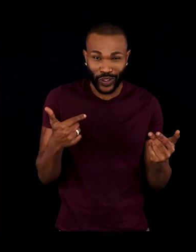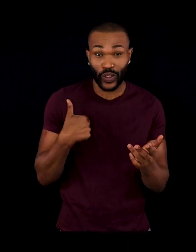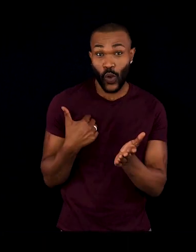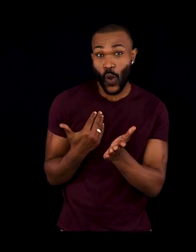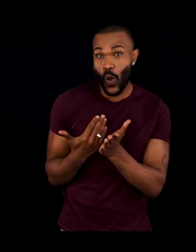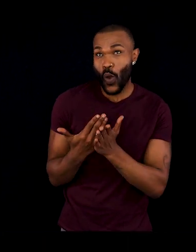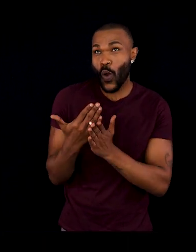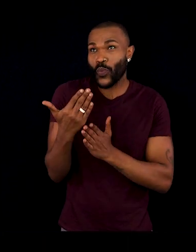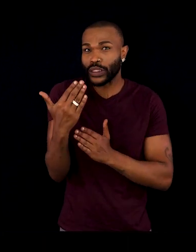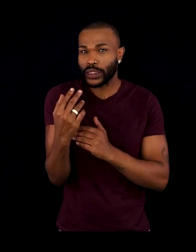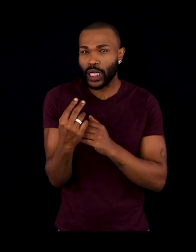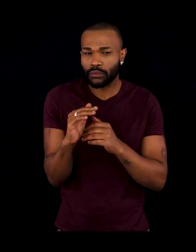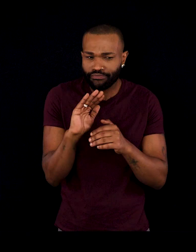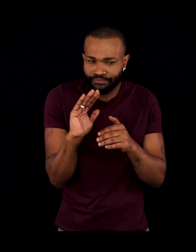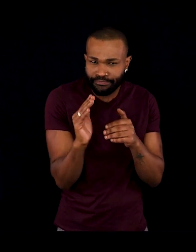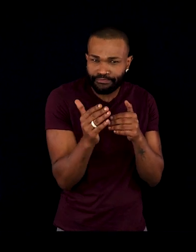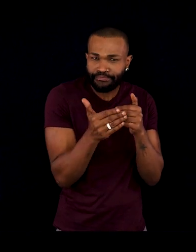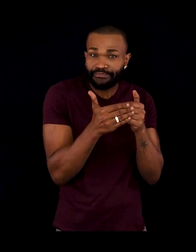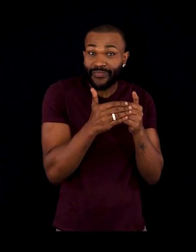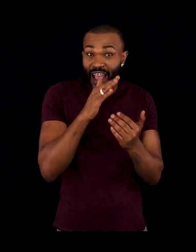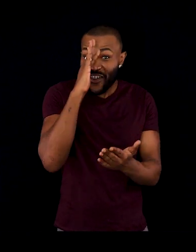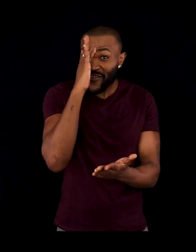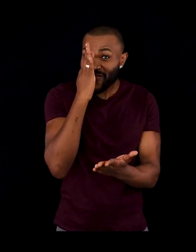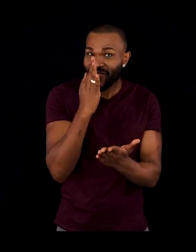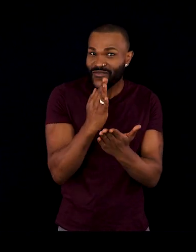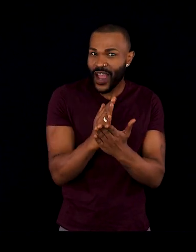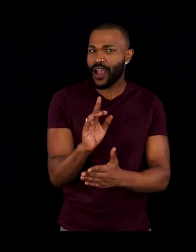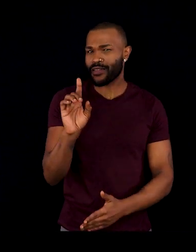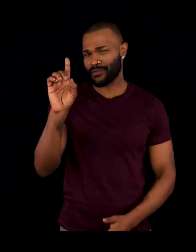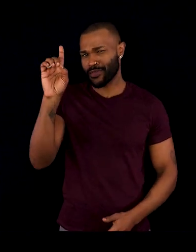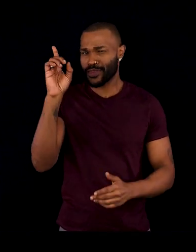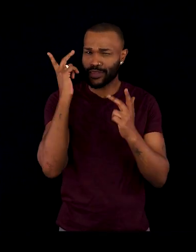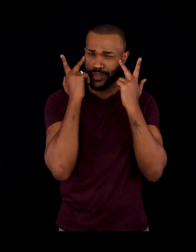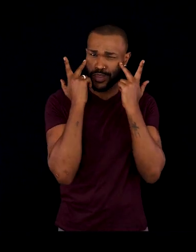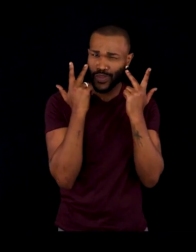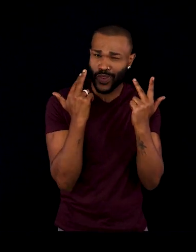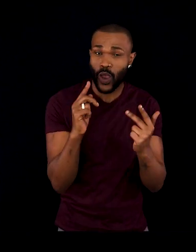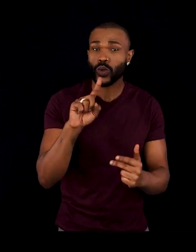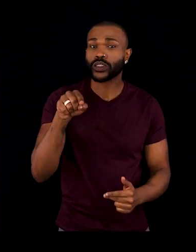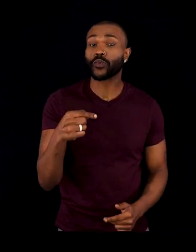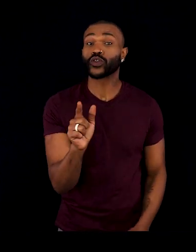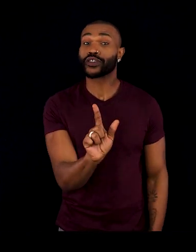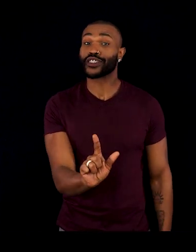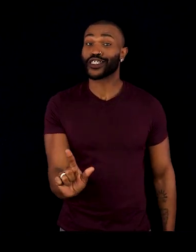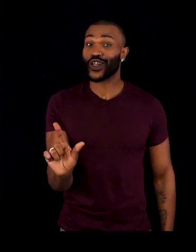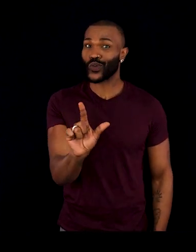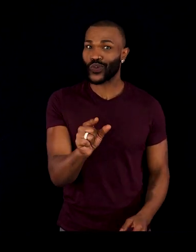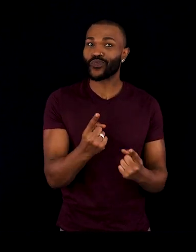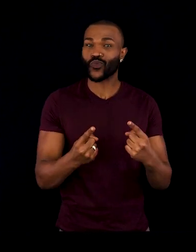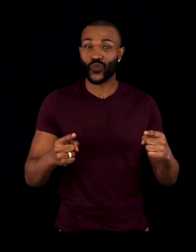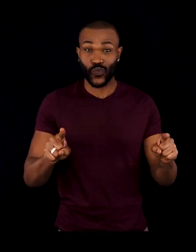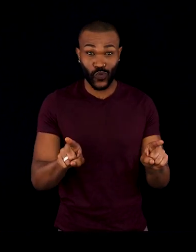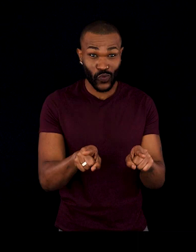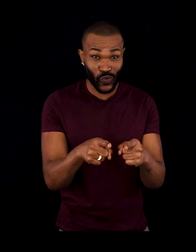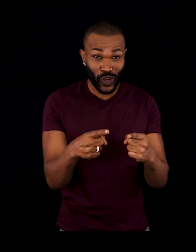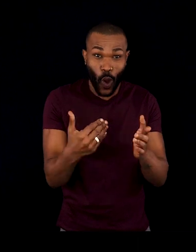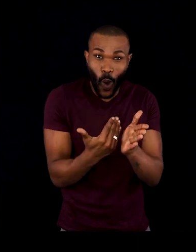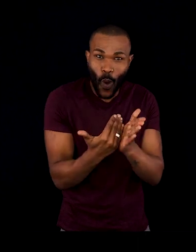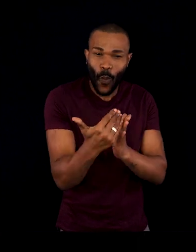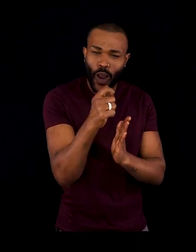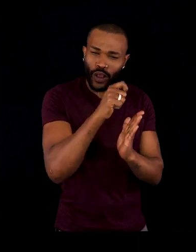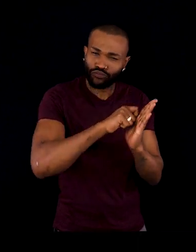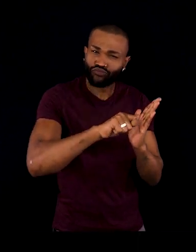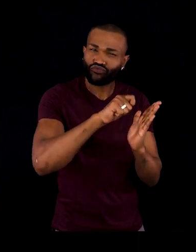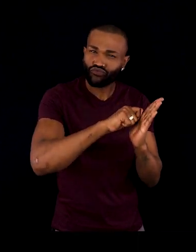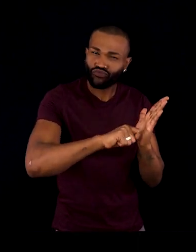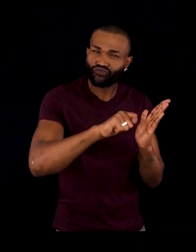que eu comecei a me refugiar, primeiramente, na fé em Deus, naturalmente, e depois na literatura e na música. Aí começo a